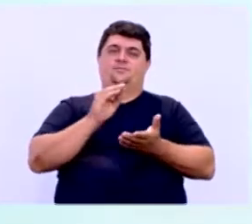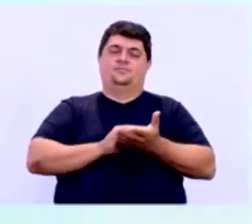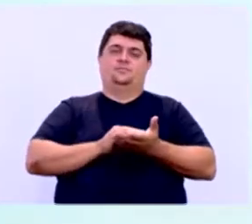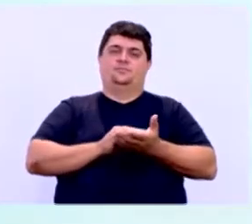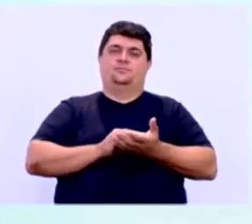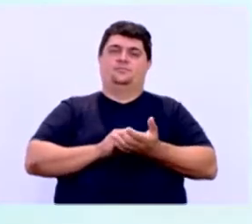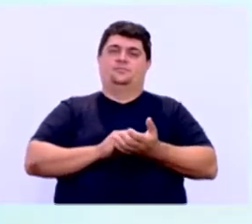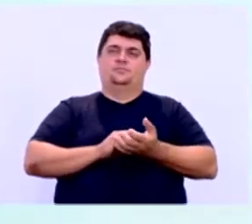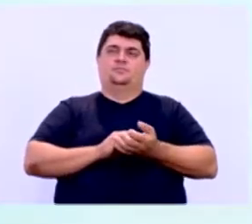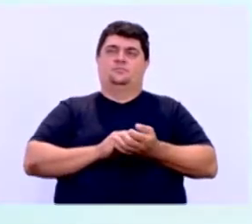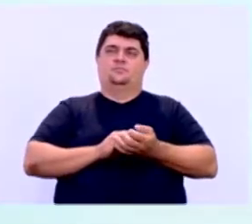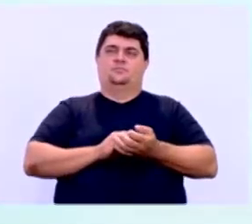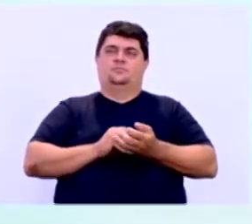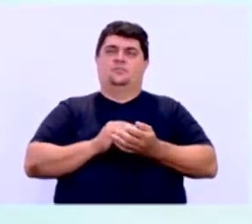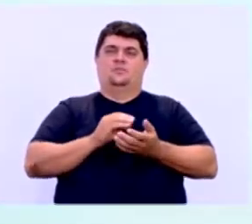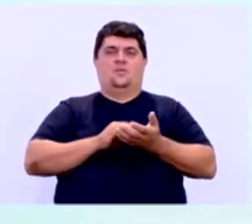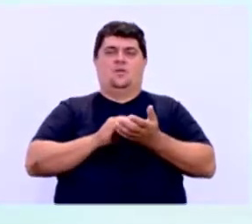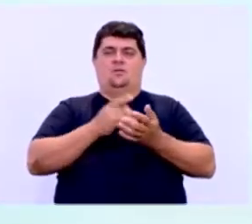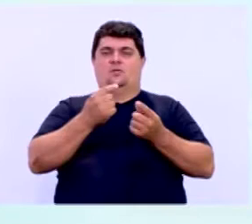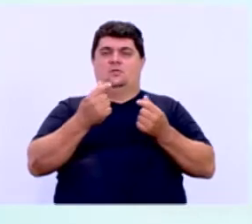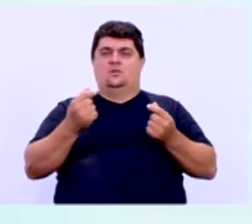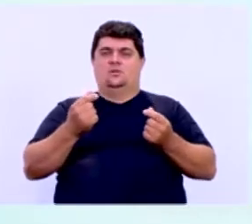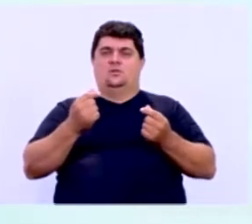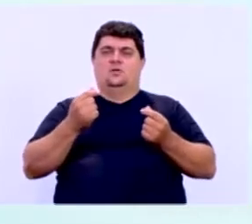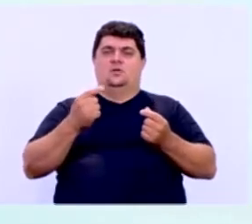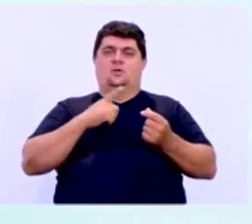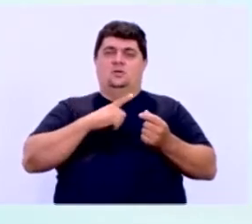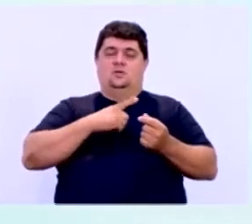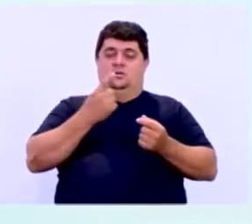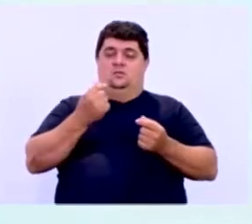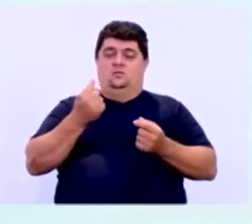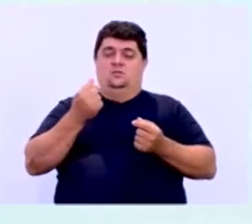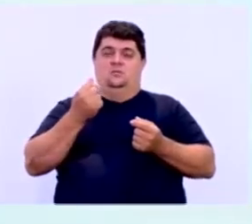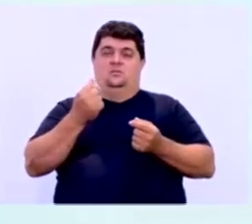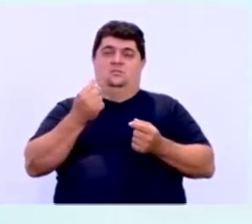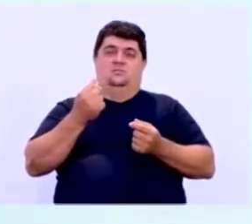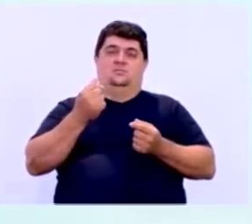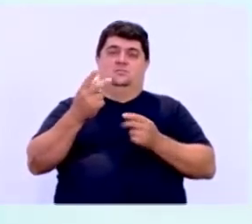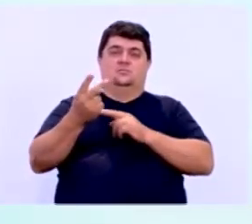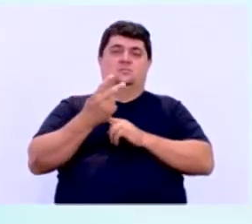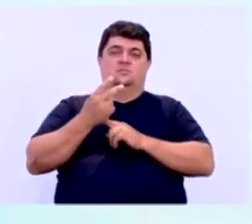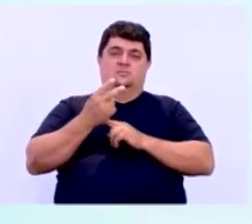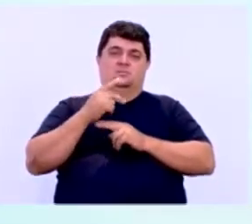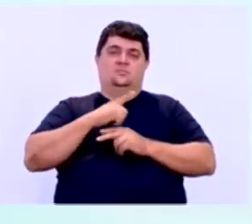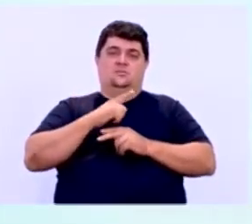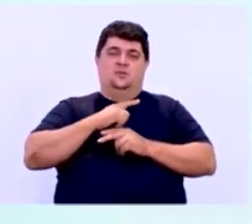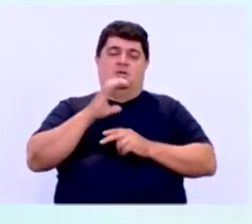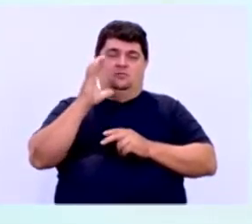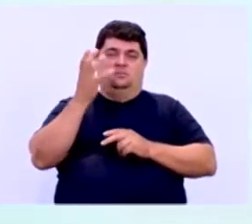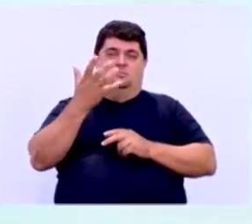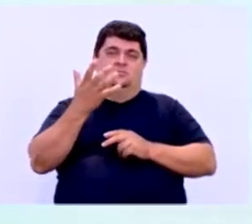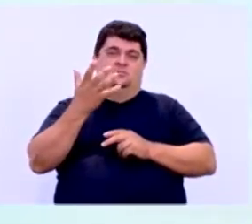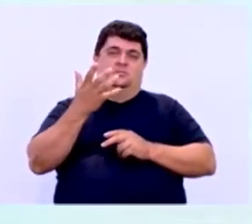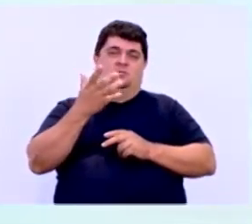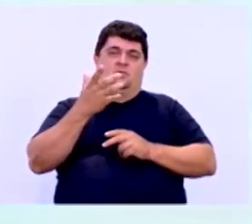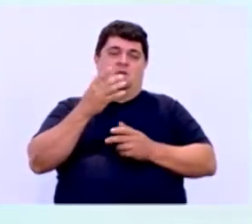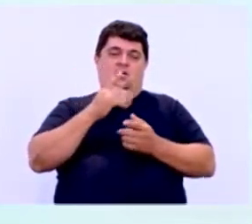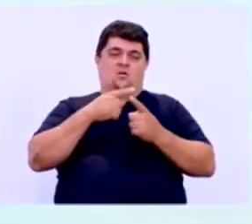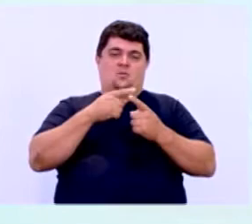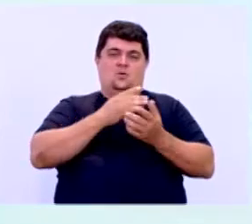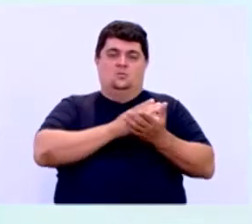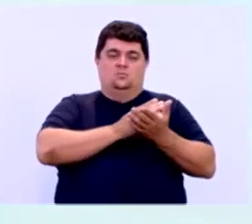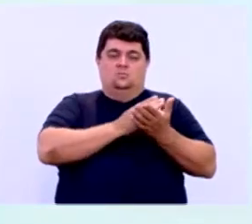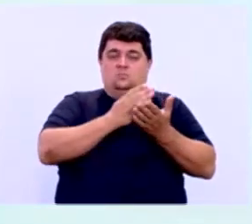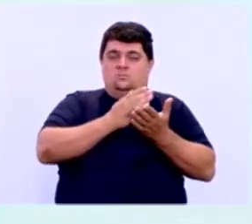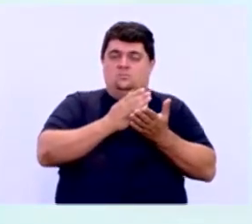financeiro. Ele não tem recurso financeiro. Então, geralmente, o financiamento, ele ocorre numa das modalidades, uma das formas, é quando a empresa